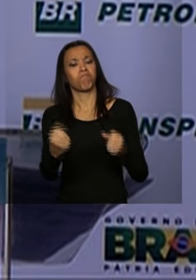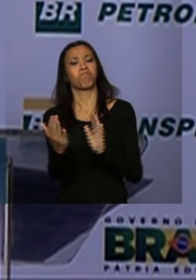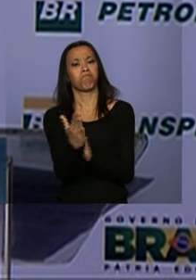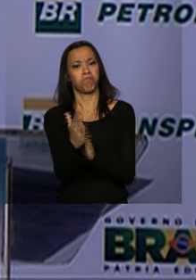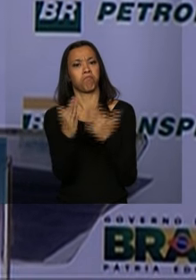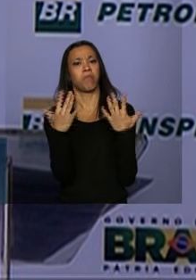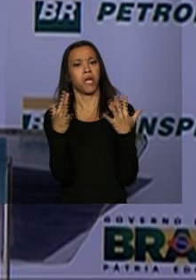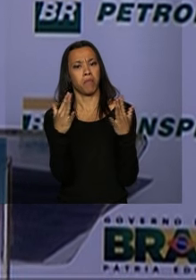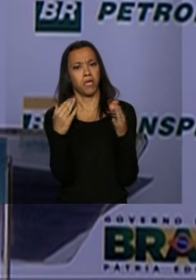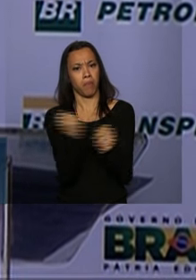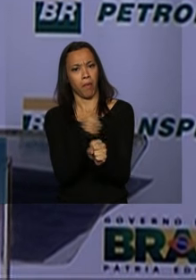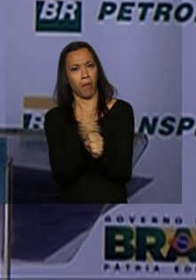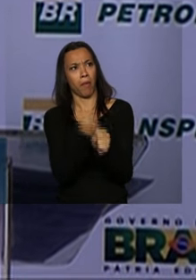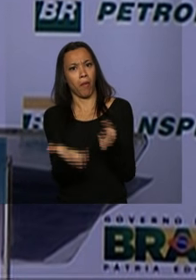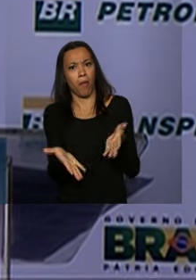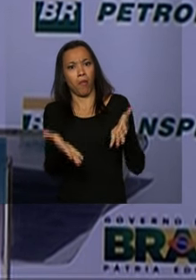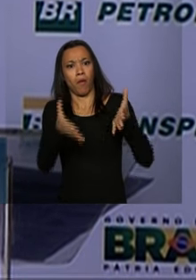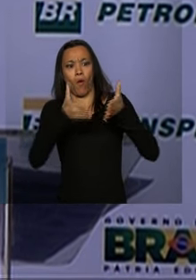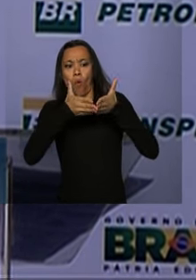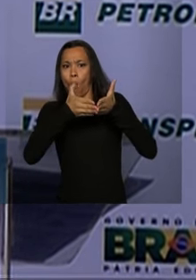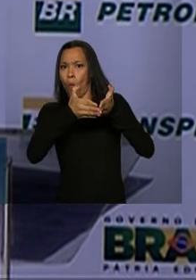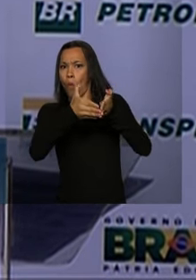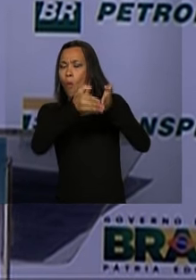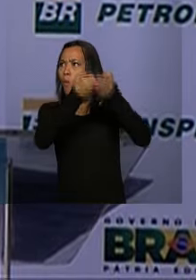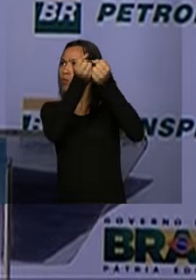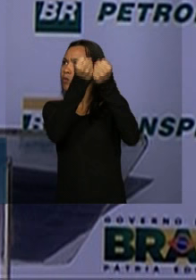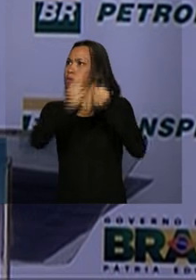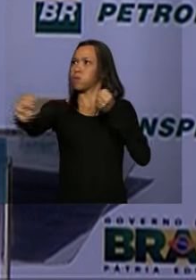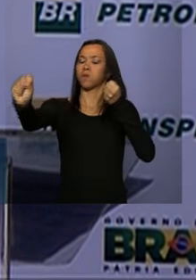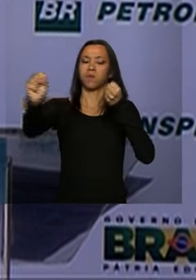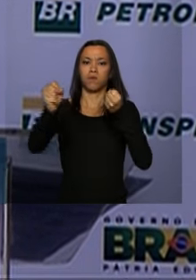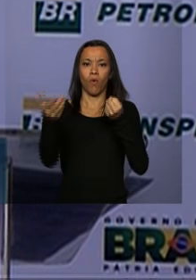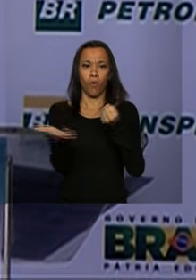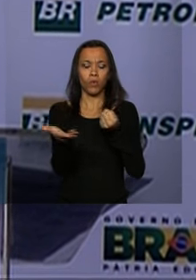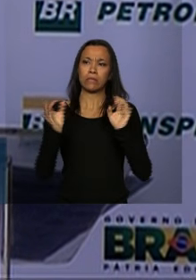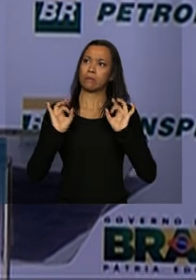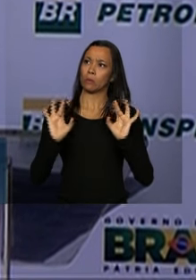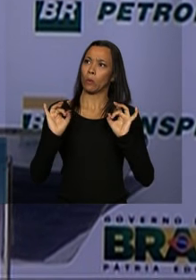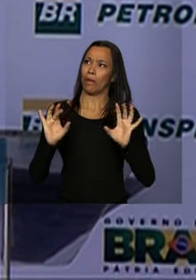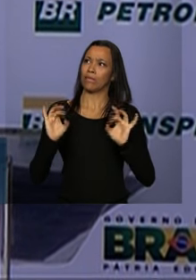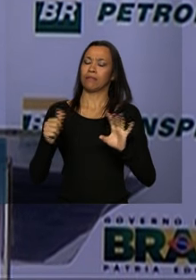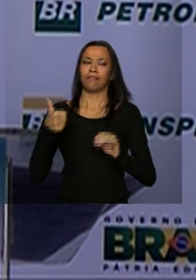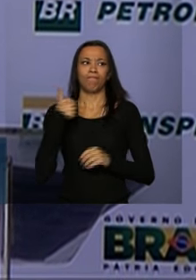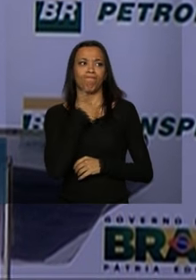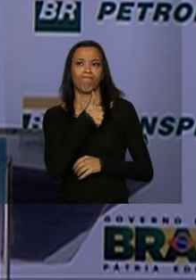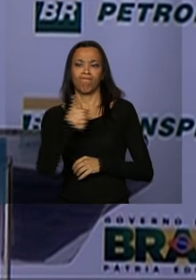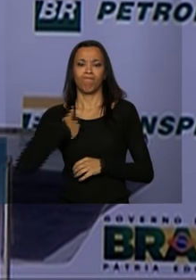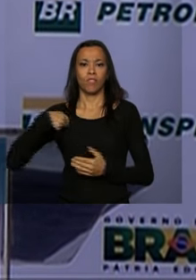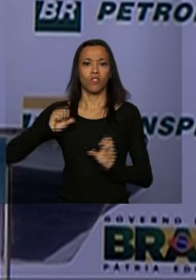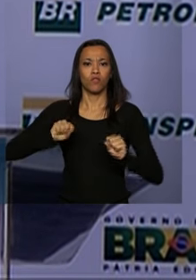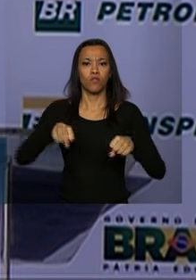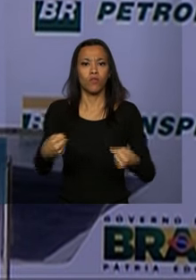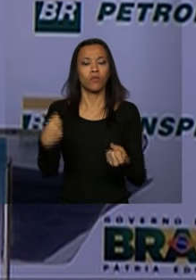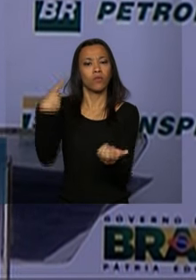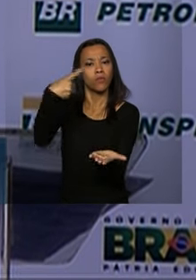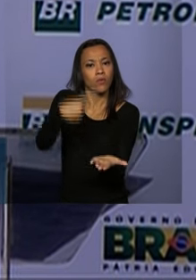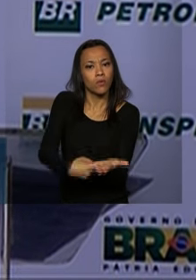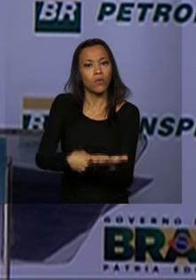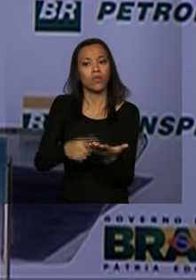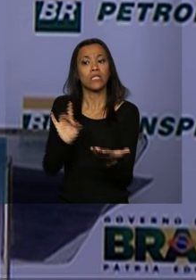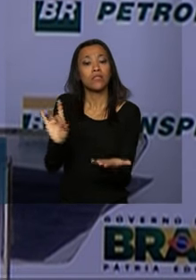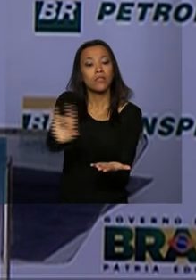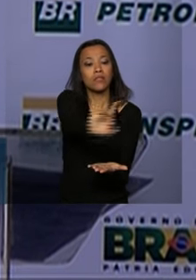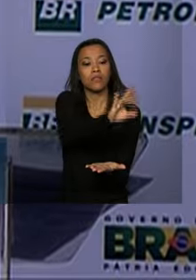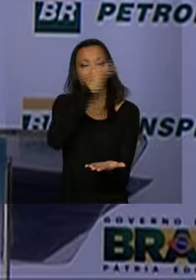parabéns. Sabemos o que representa um navio desse porte e dessa qualidade em termos de esforço, de compromisso de todos os colaboradores do